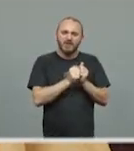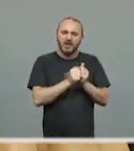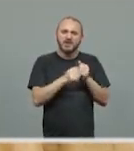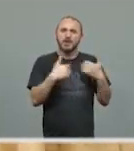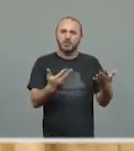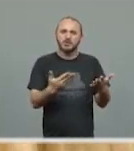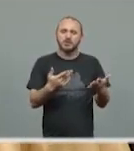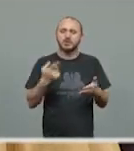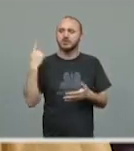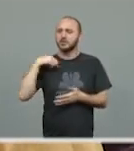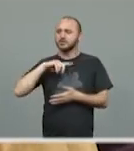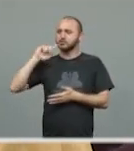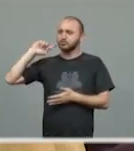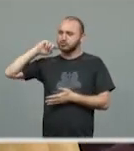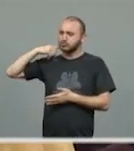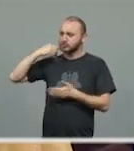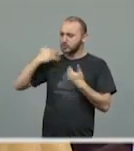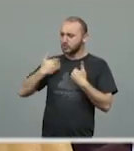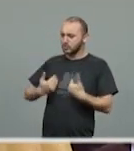a manchamos.